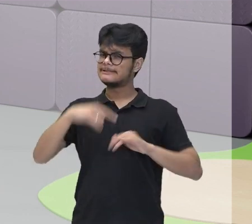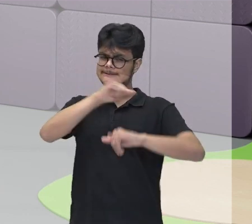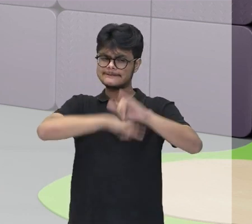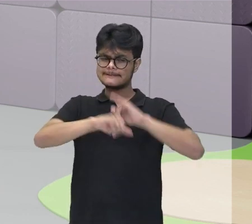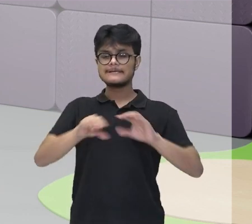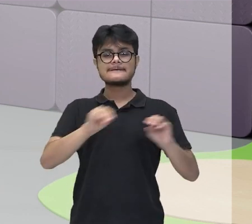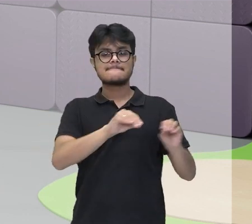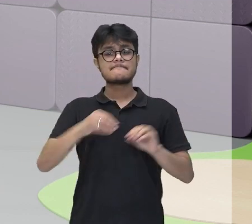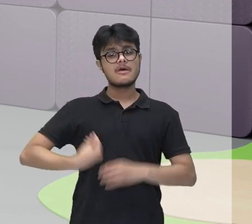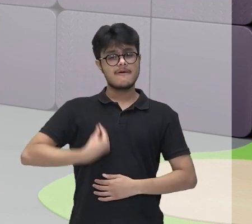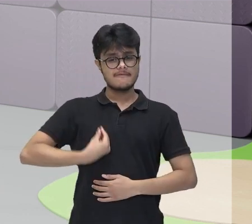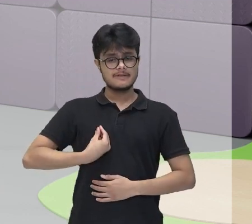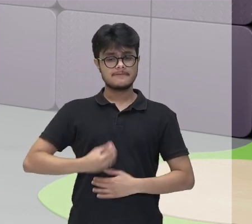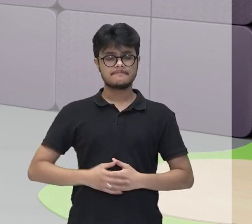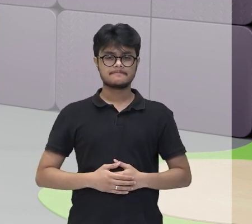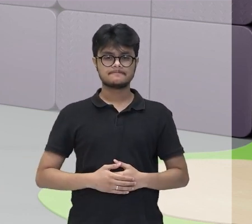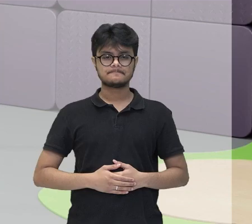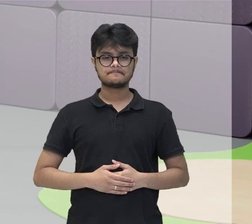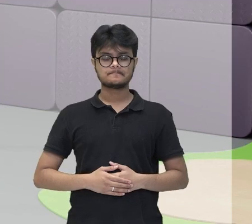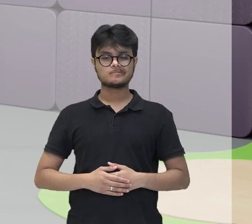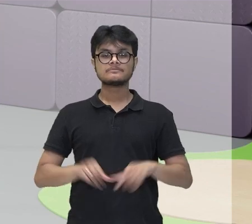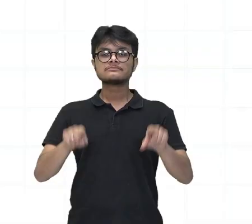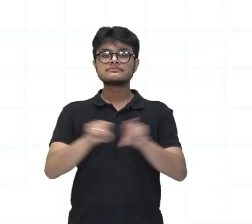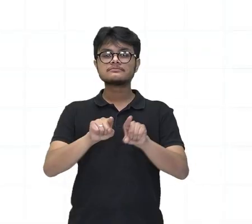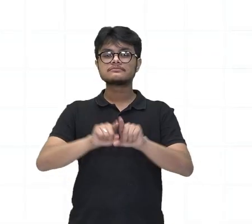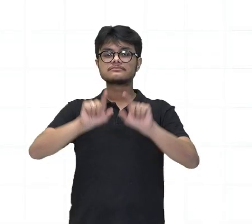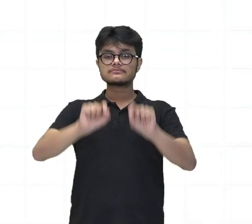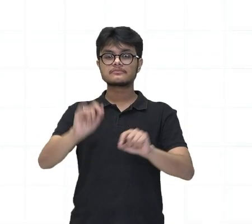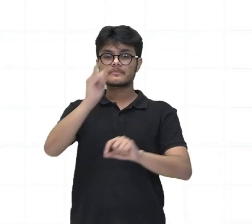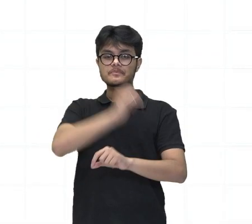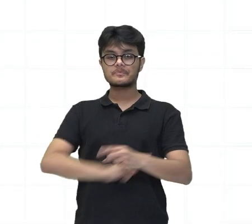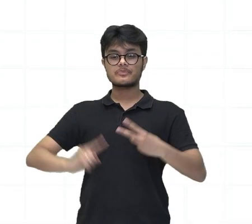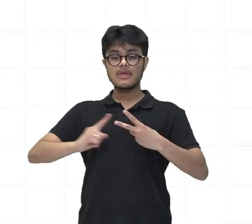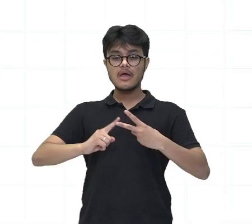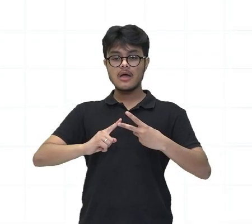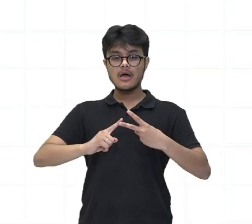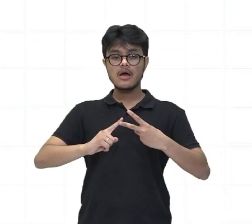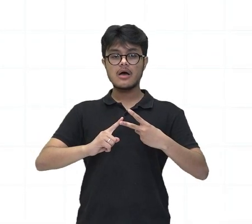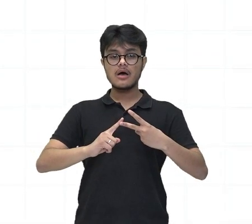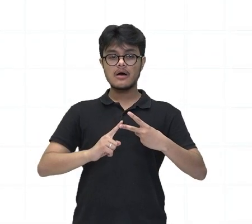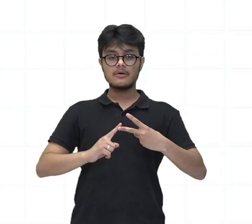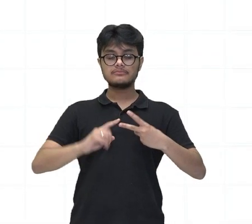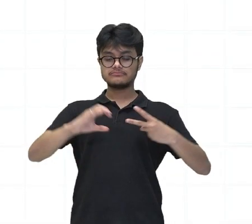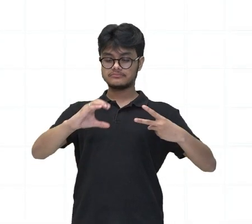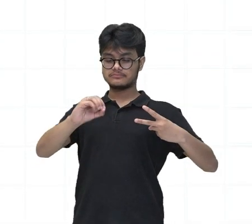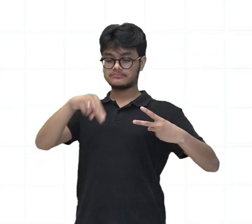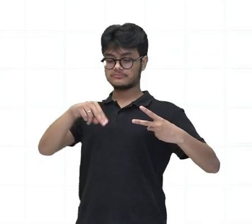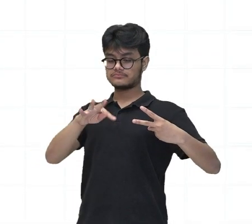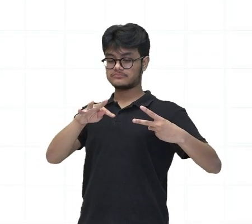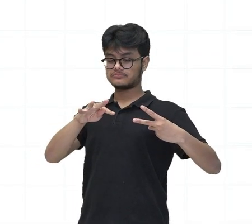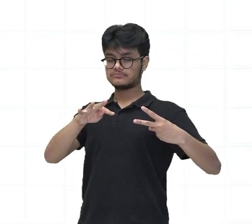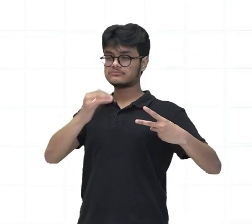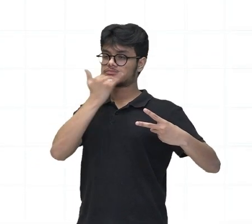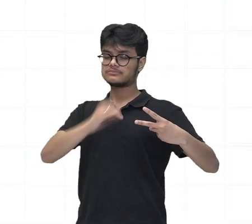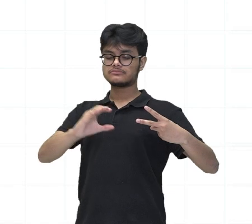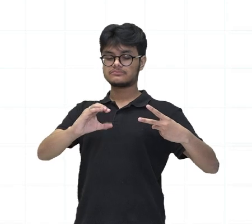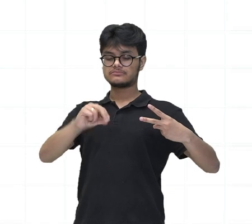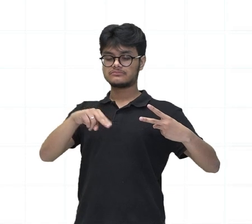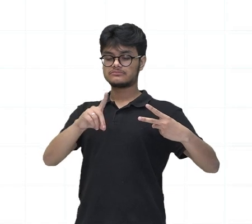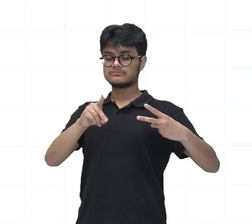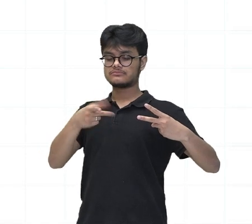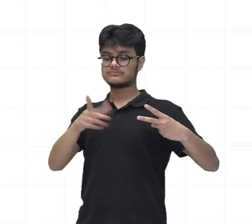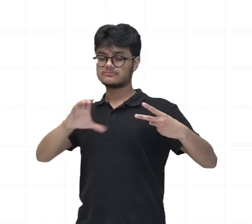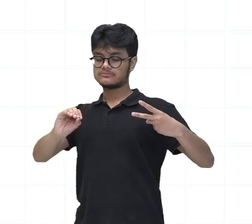nosso dia a dia. Nós também temos a condução térmica. As partículas da região que